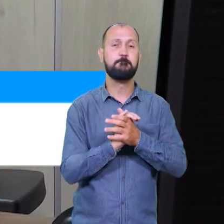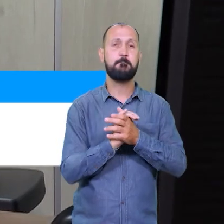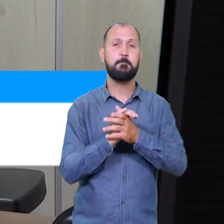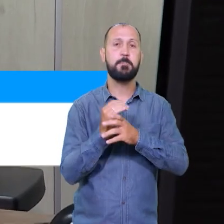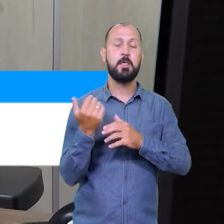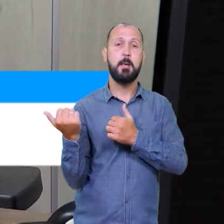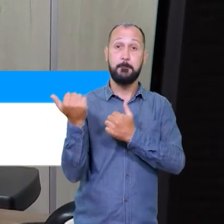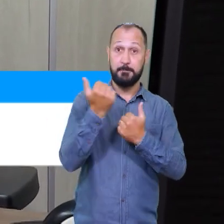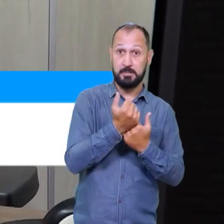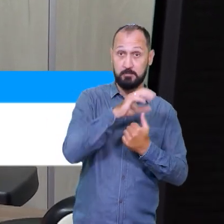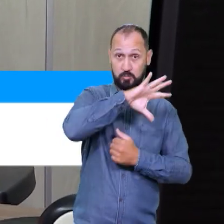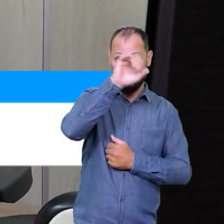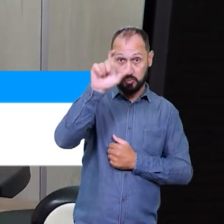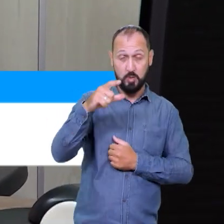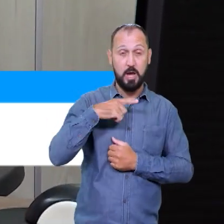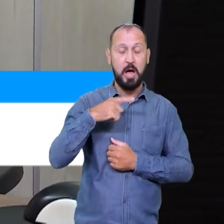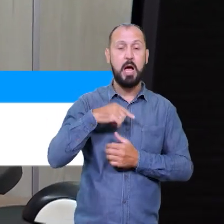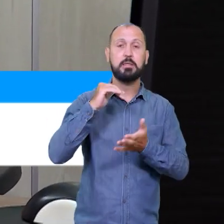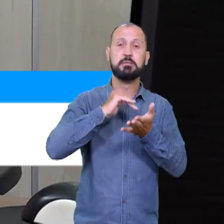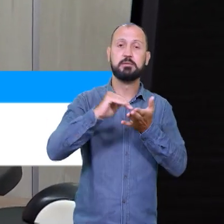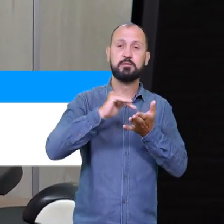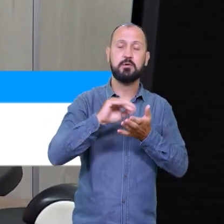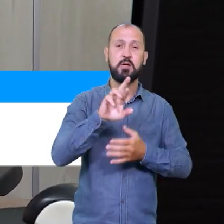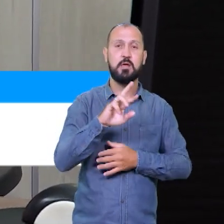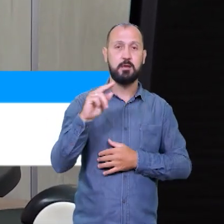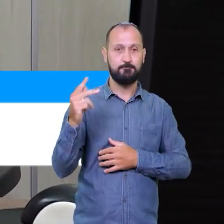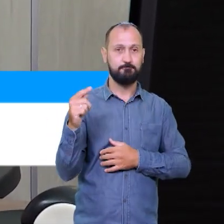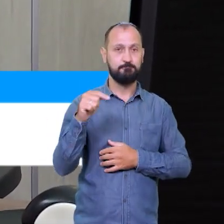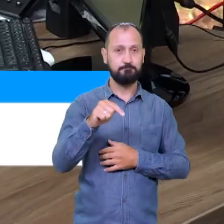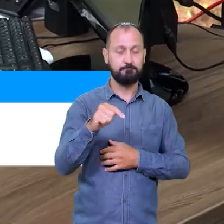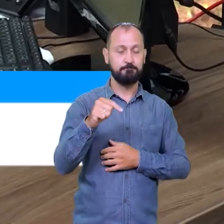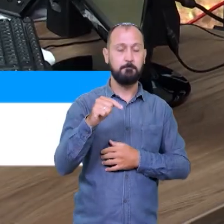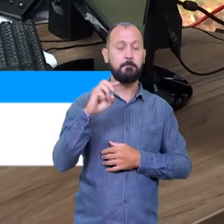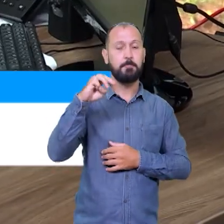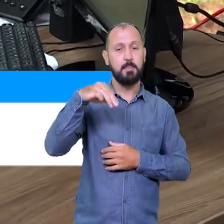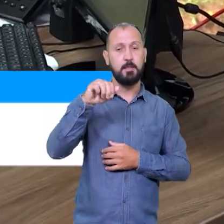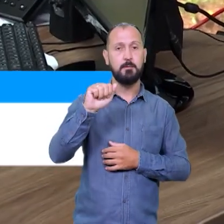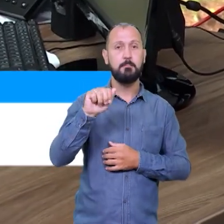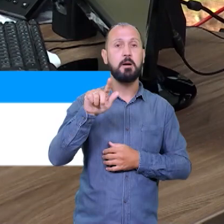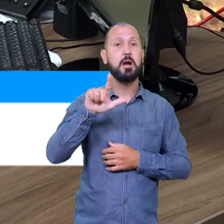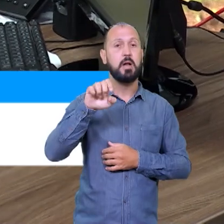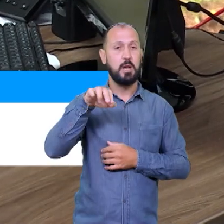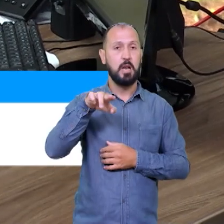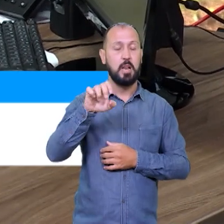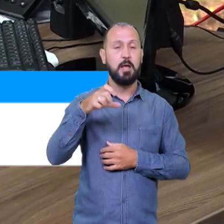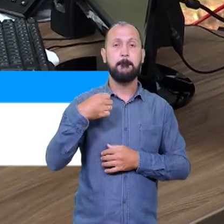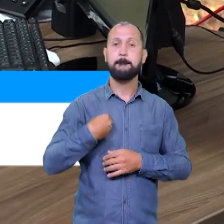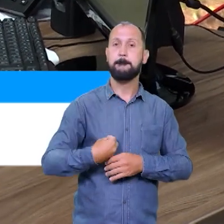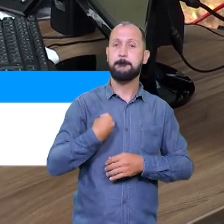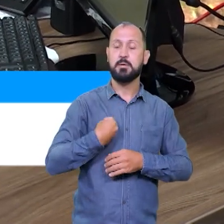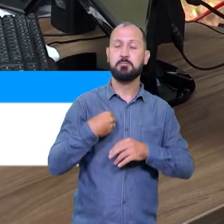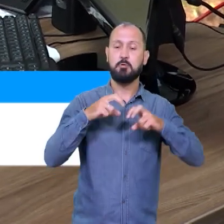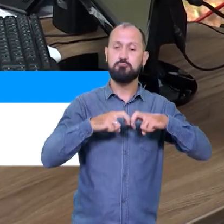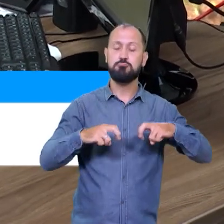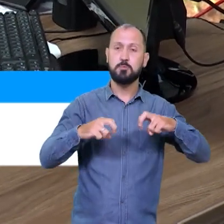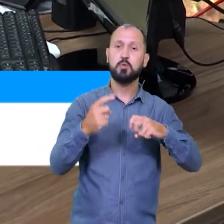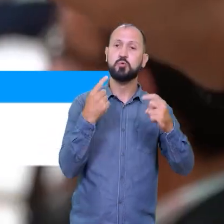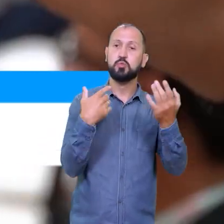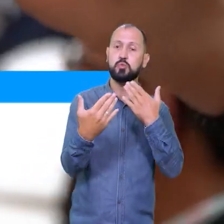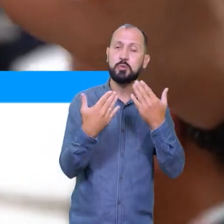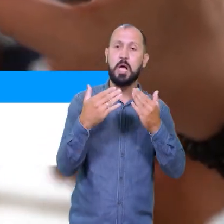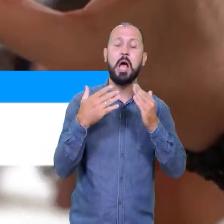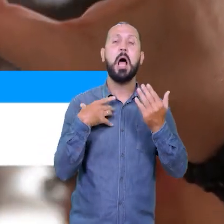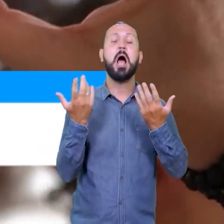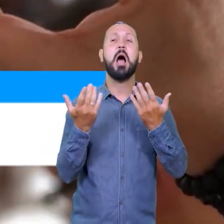estado. Representando o Mato Grosso do Sul, a secretária de Recursos Humanos da Alemes, Marlene Figueira da Silva, participou de